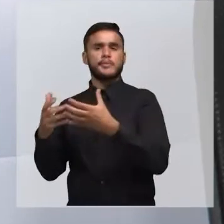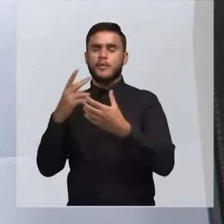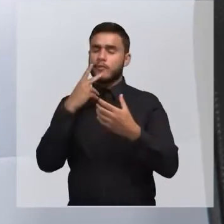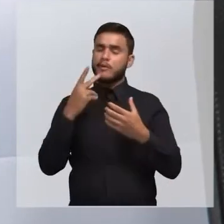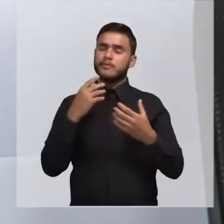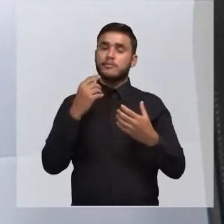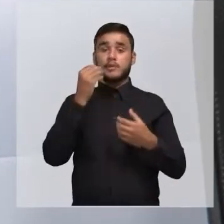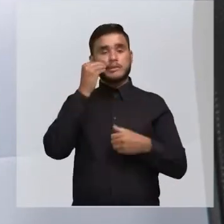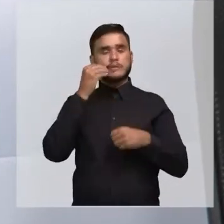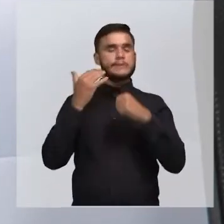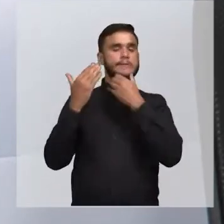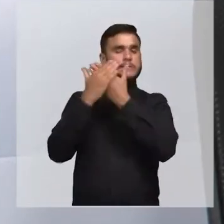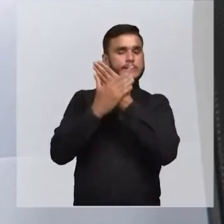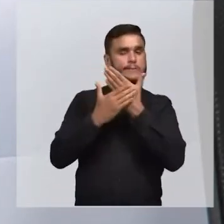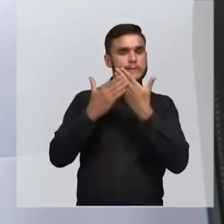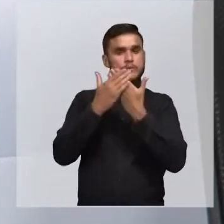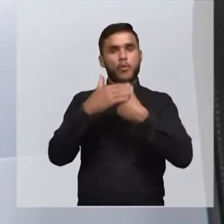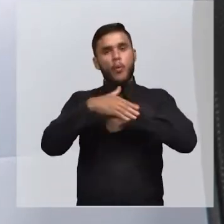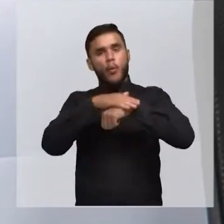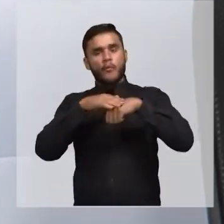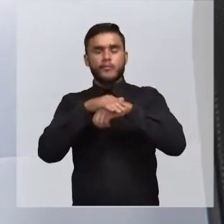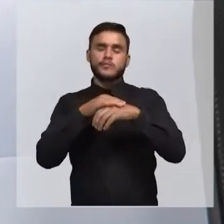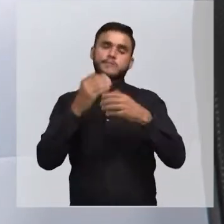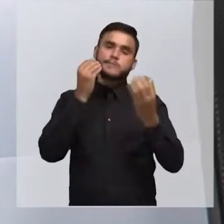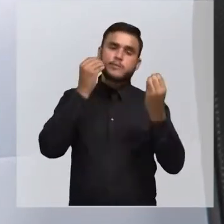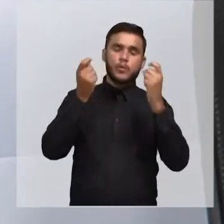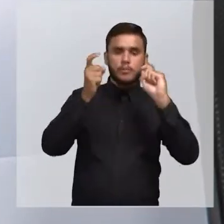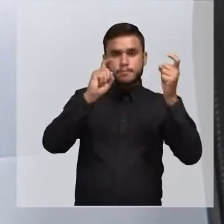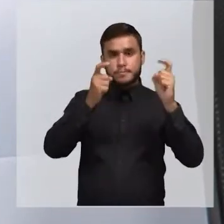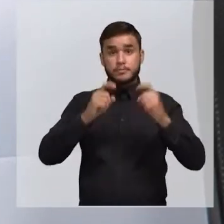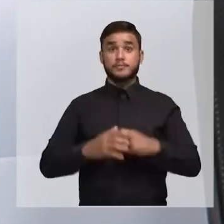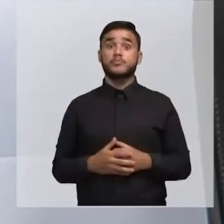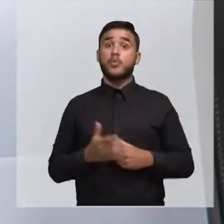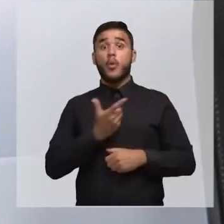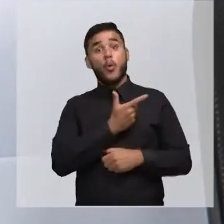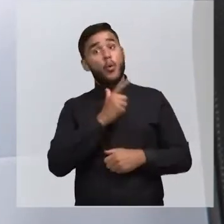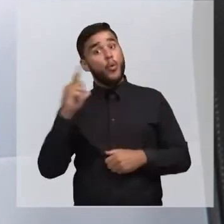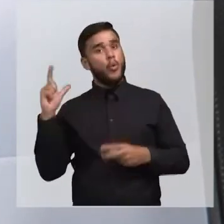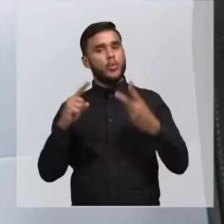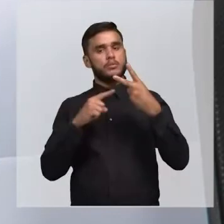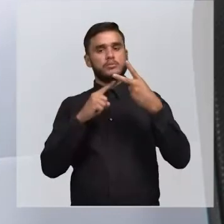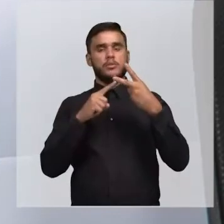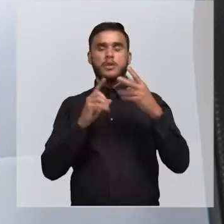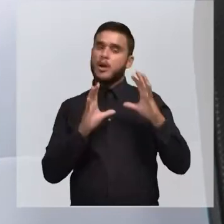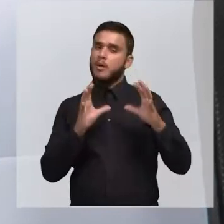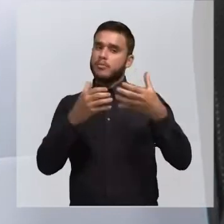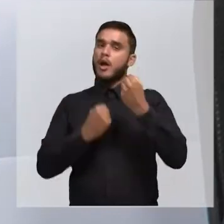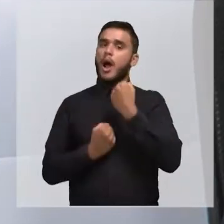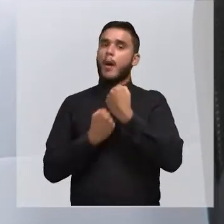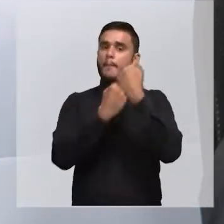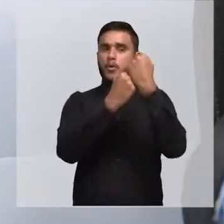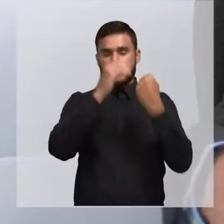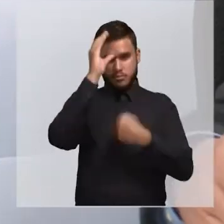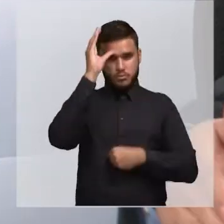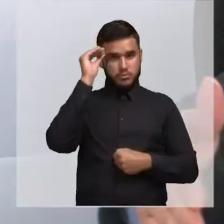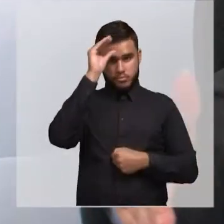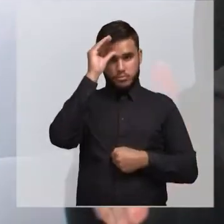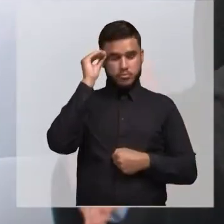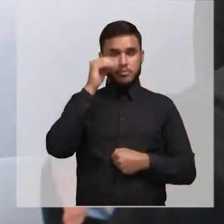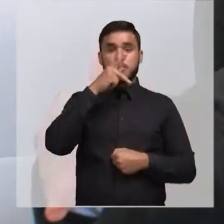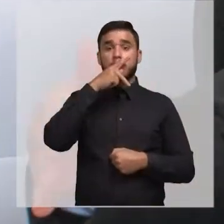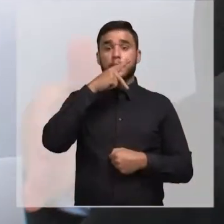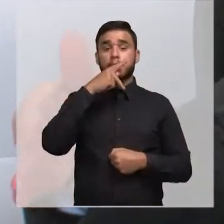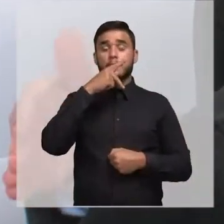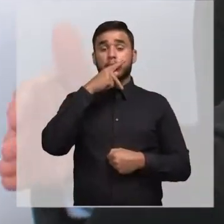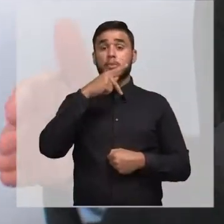uma segunda frente que é literalmente, junto com Camilo Santana, construindo a maior base política